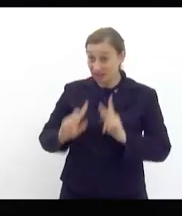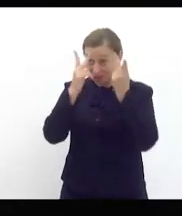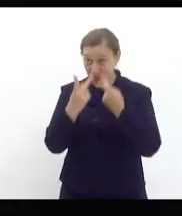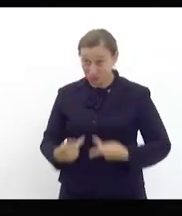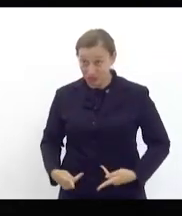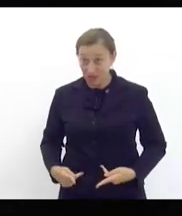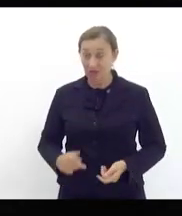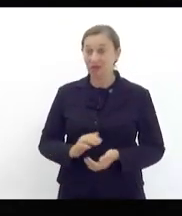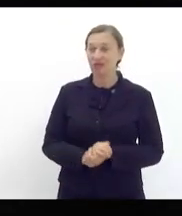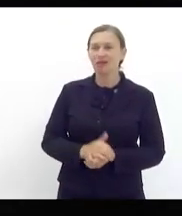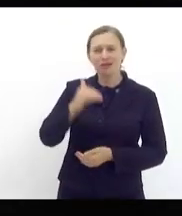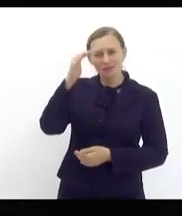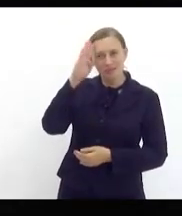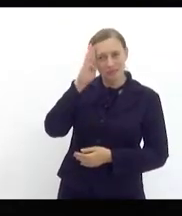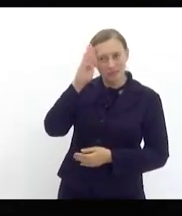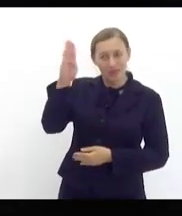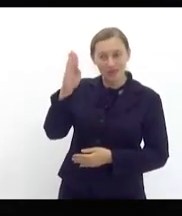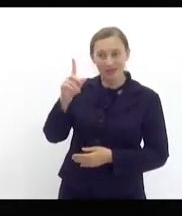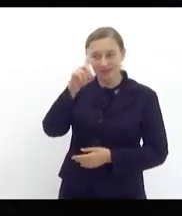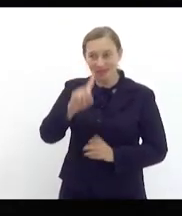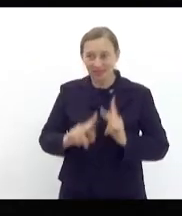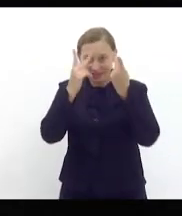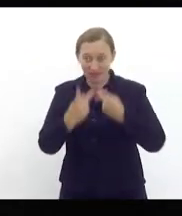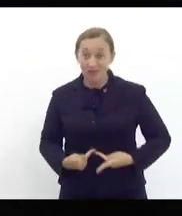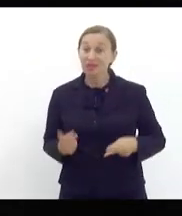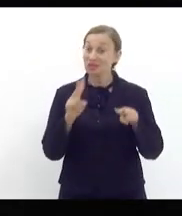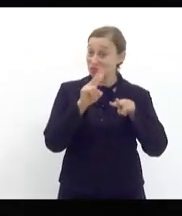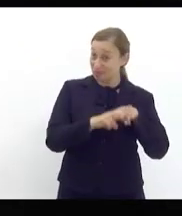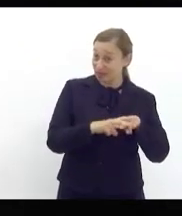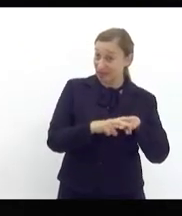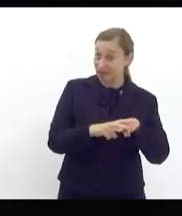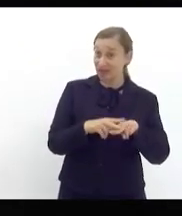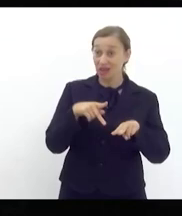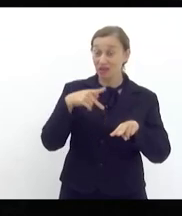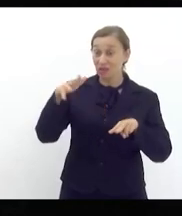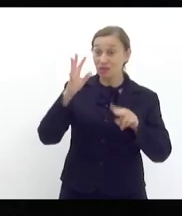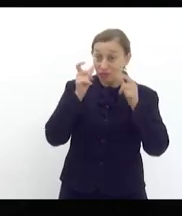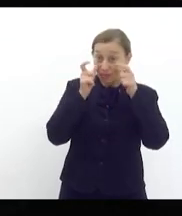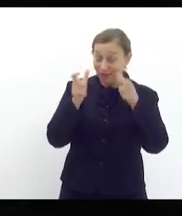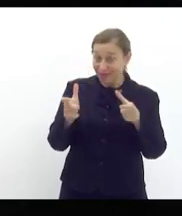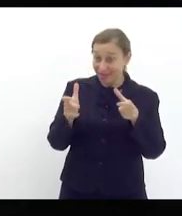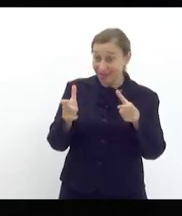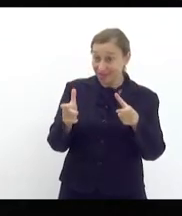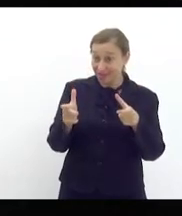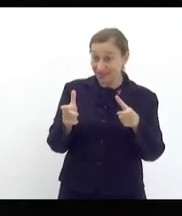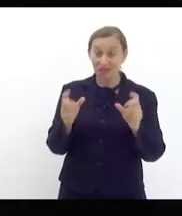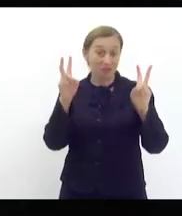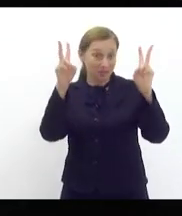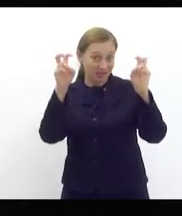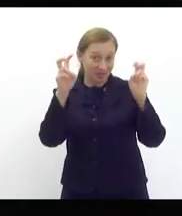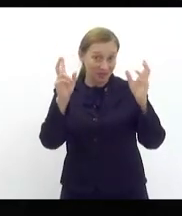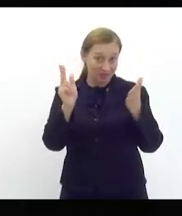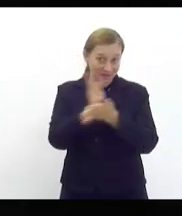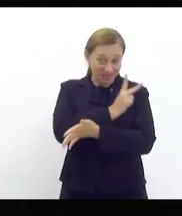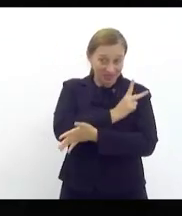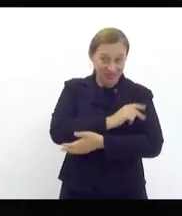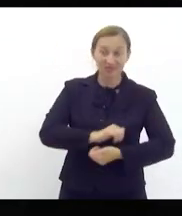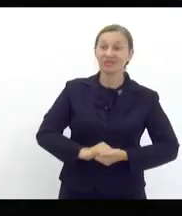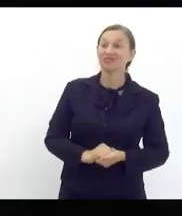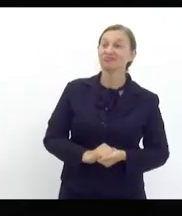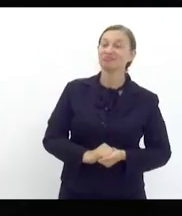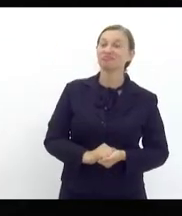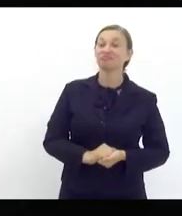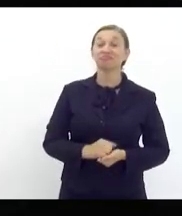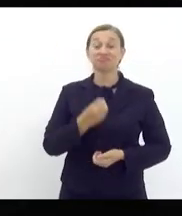principalmente direitos humanos de presos eu vou chamar atenção para este fato pois bem